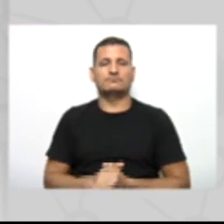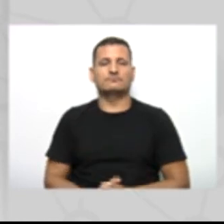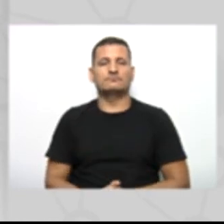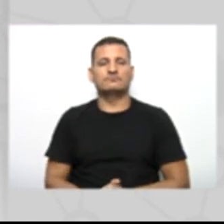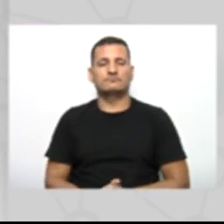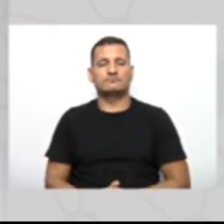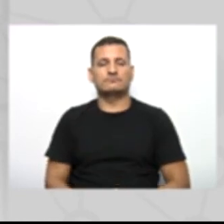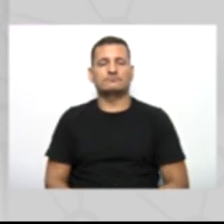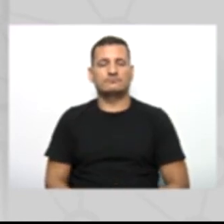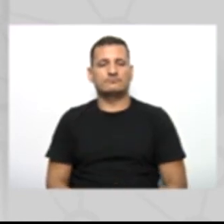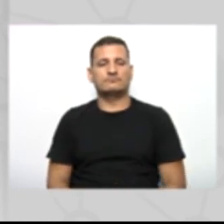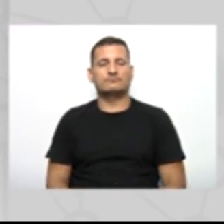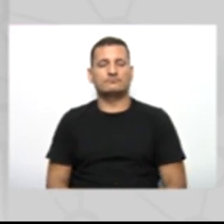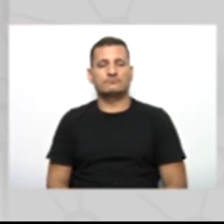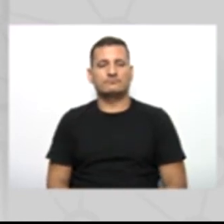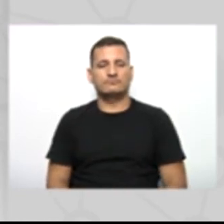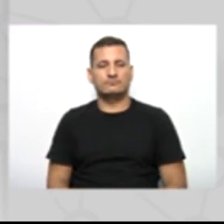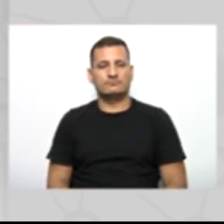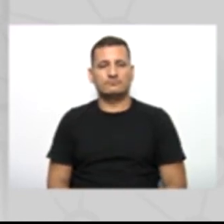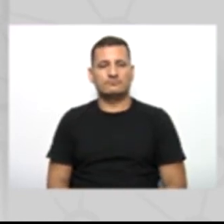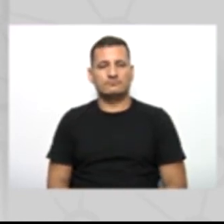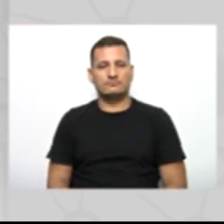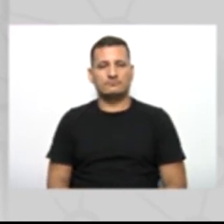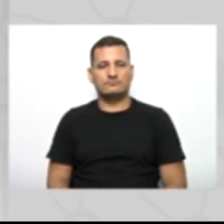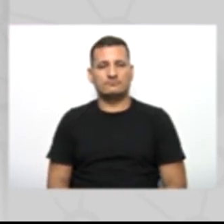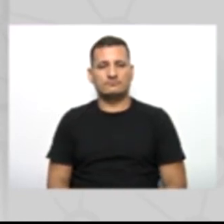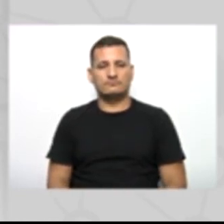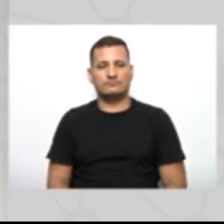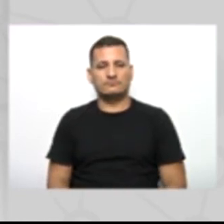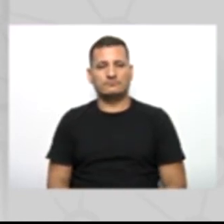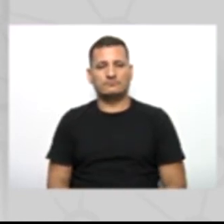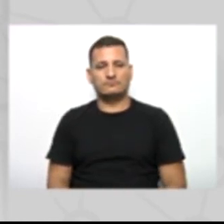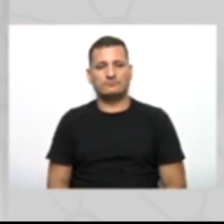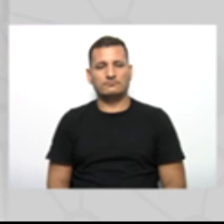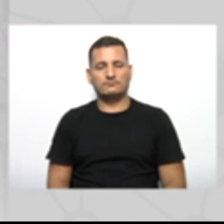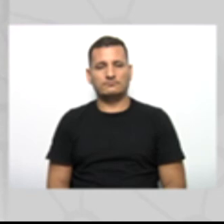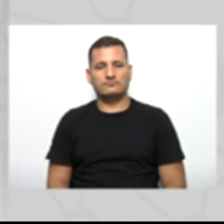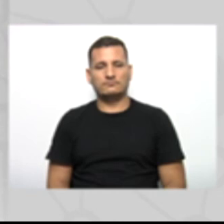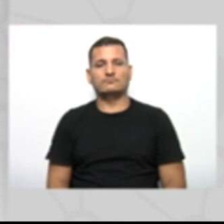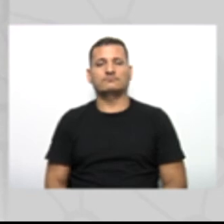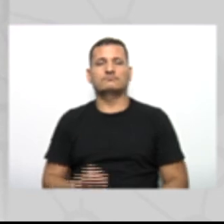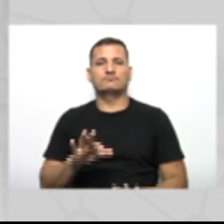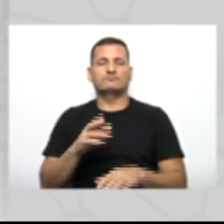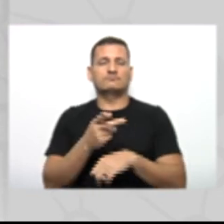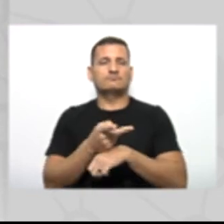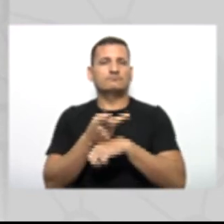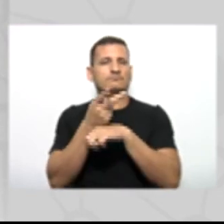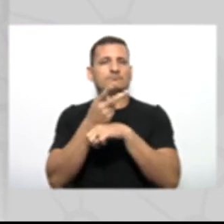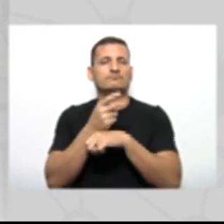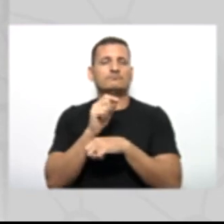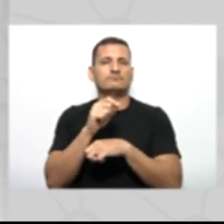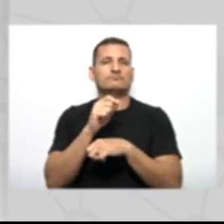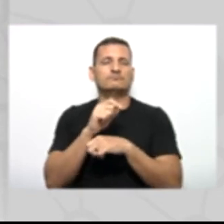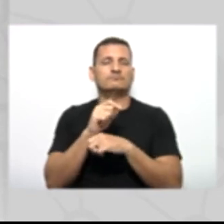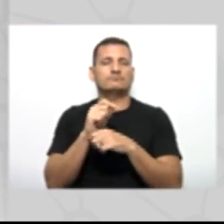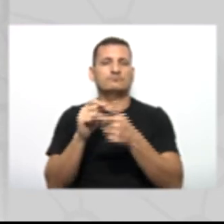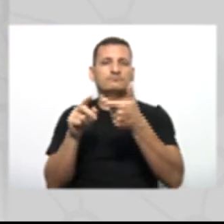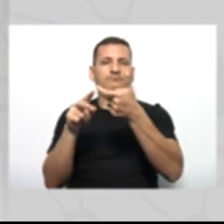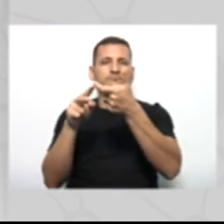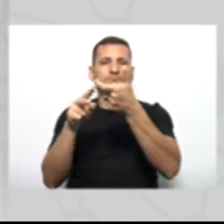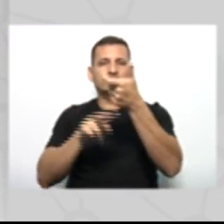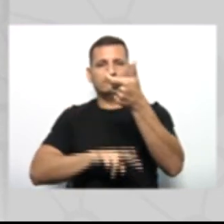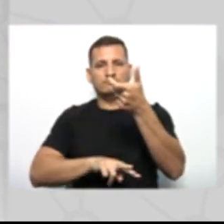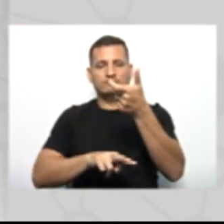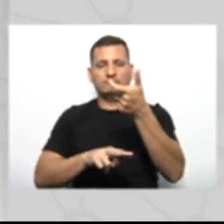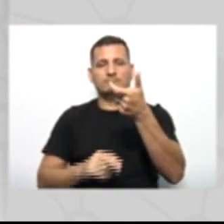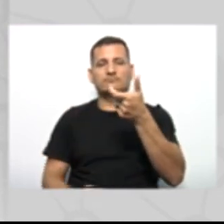certo? Só que esse campeonato vai ser a característica herdada da classe pai. Então a informação que tem